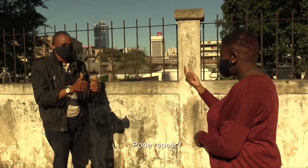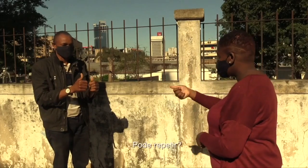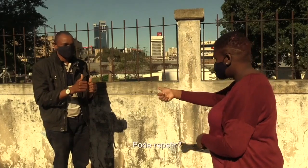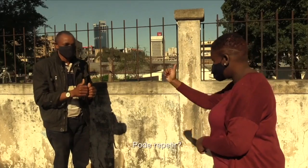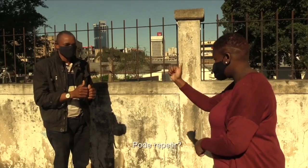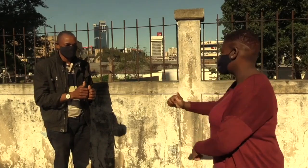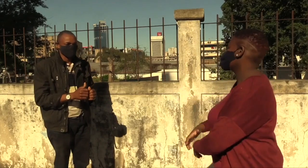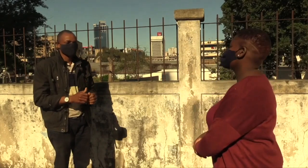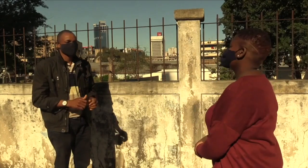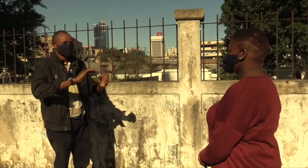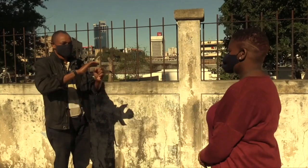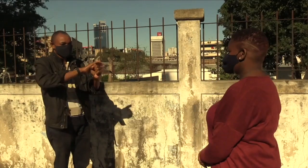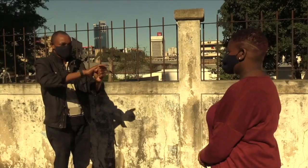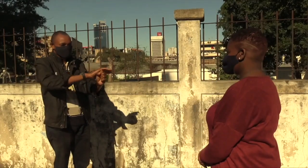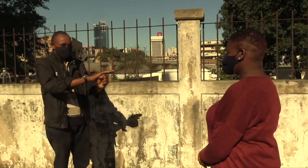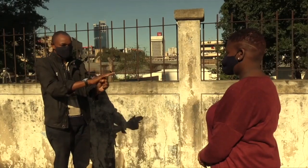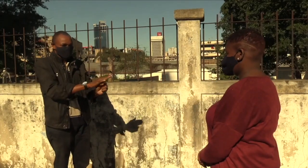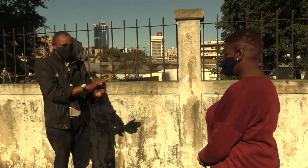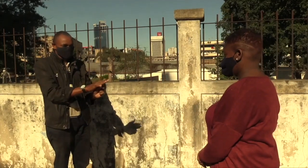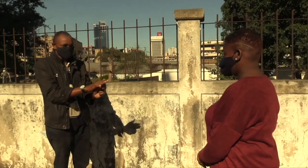Pode dizer sozinho?